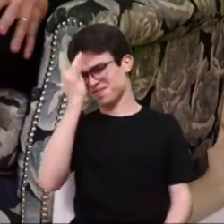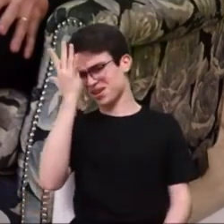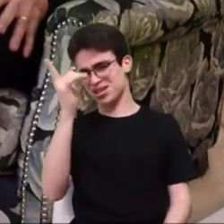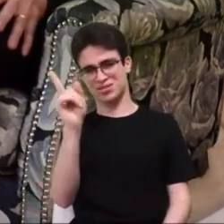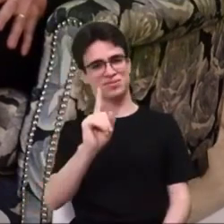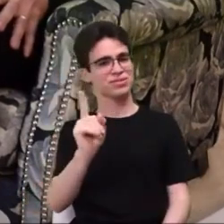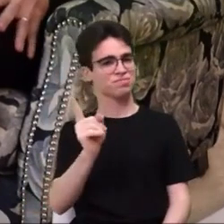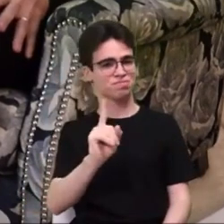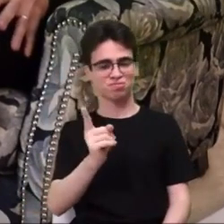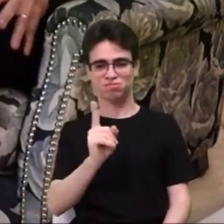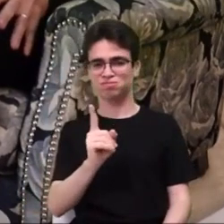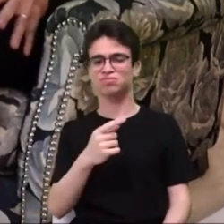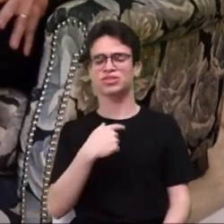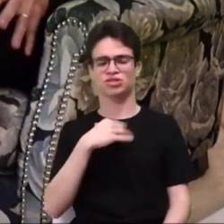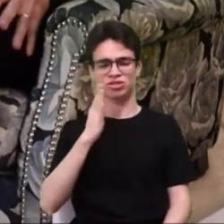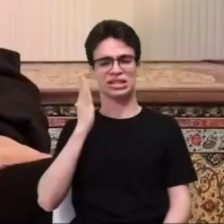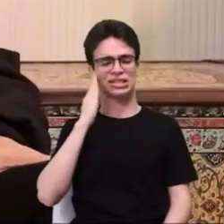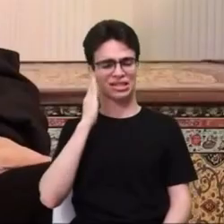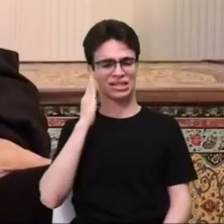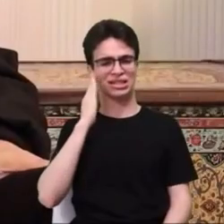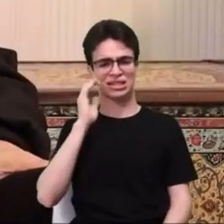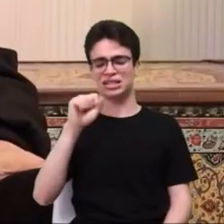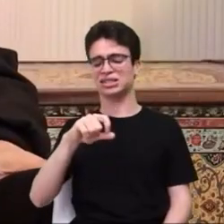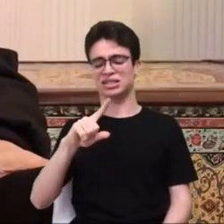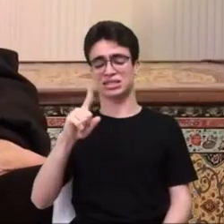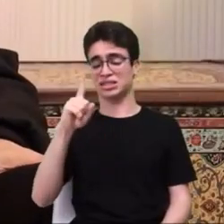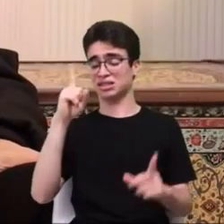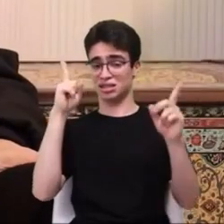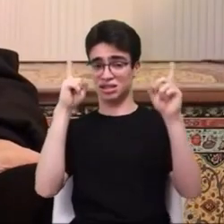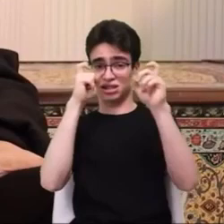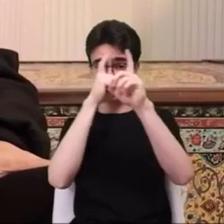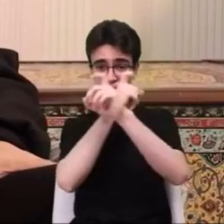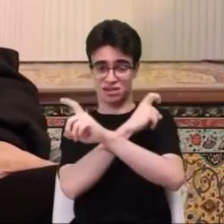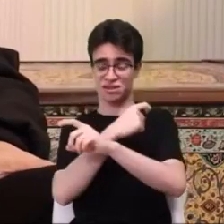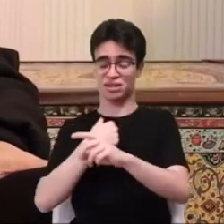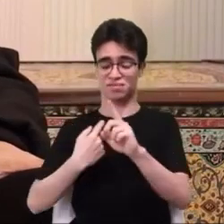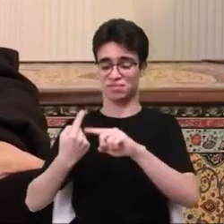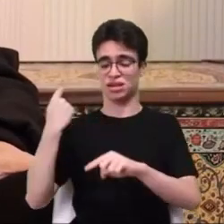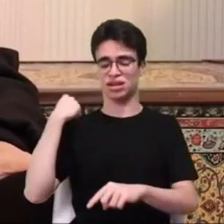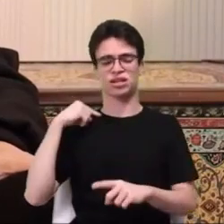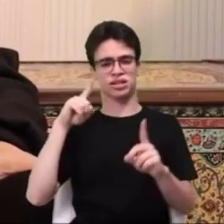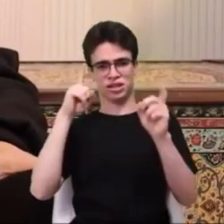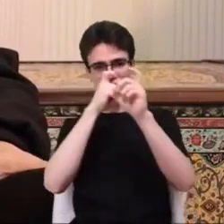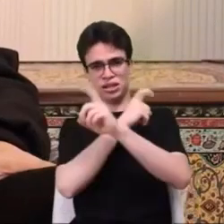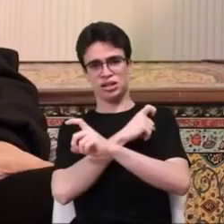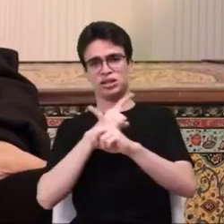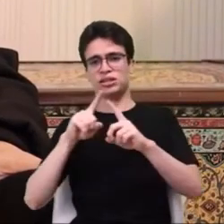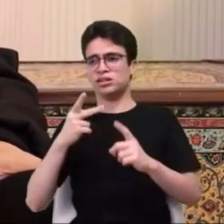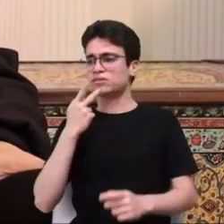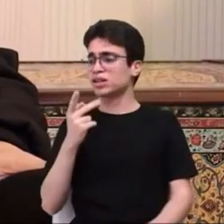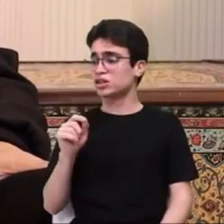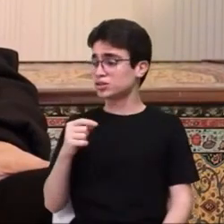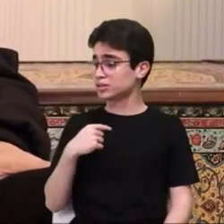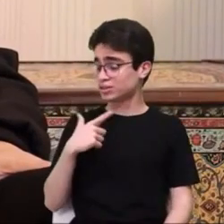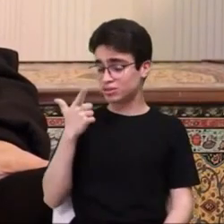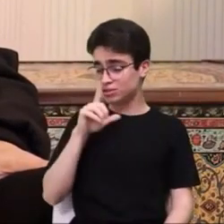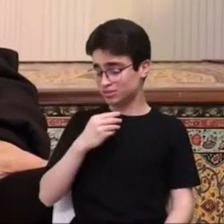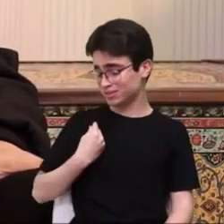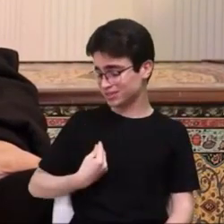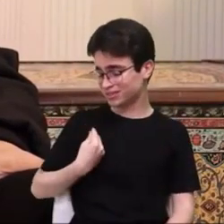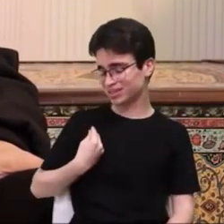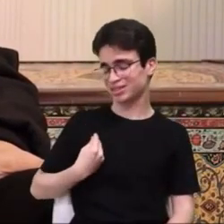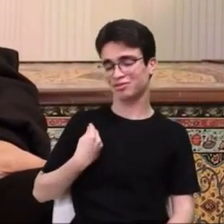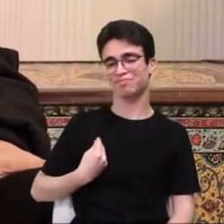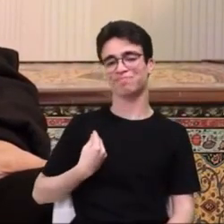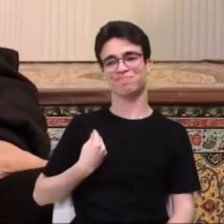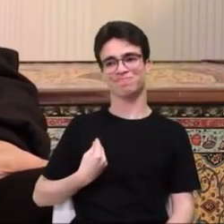fácil, né? Eu sei o tamanho das dificuldades que eu enfrentei. Eu falo que eu sou um sobrevivente,